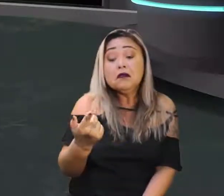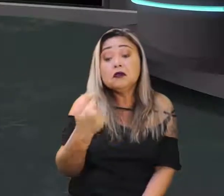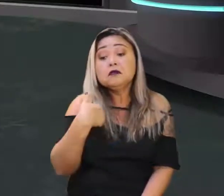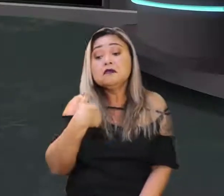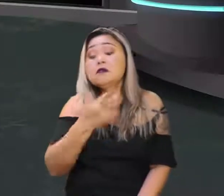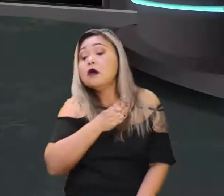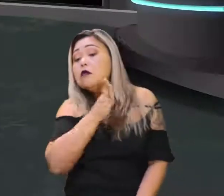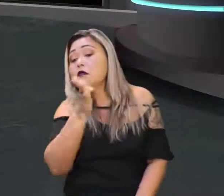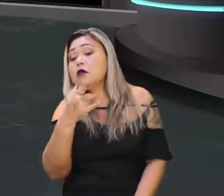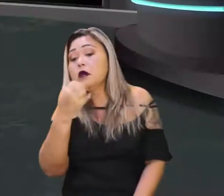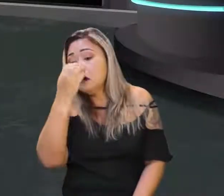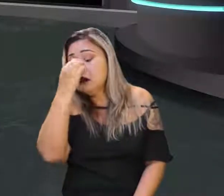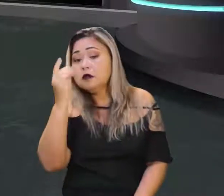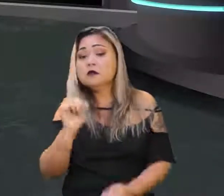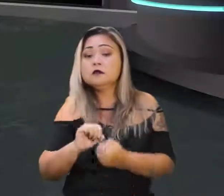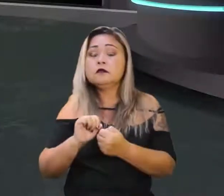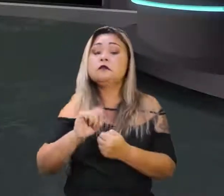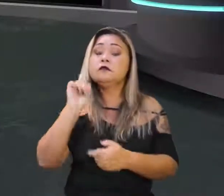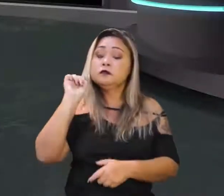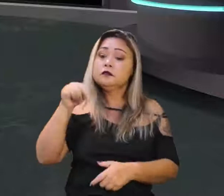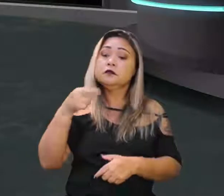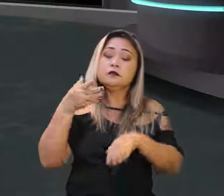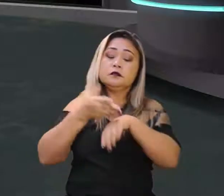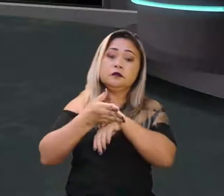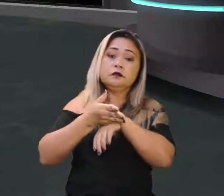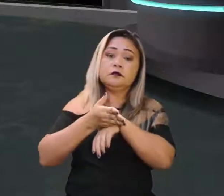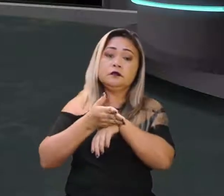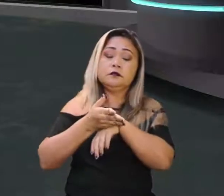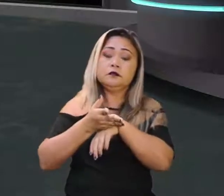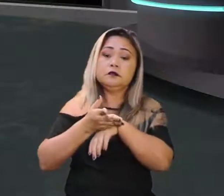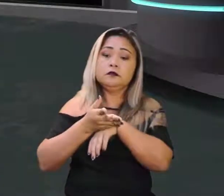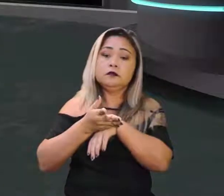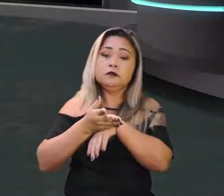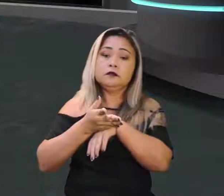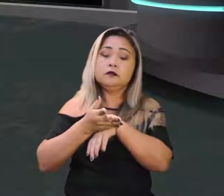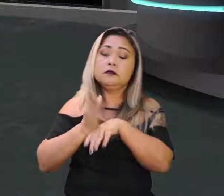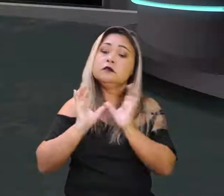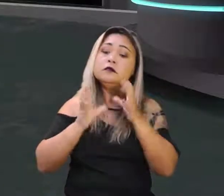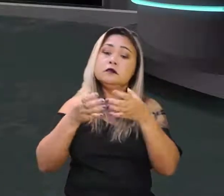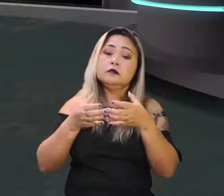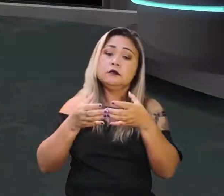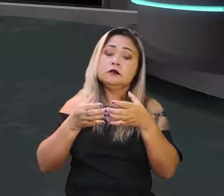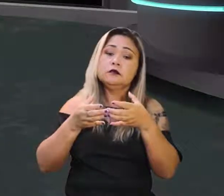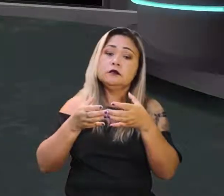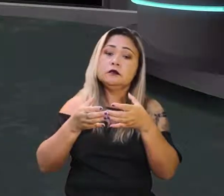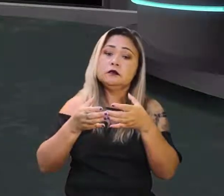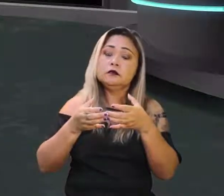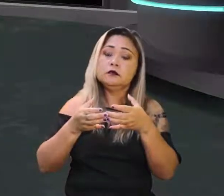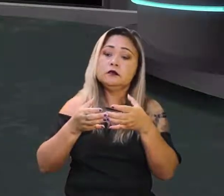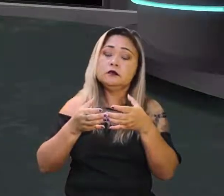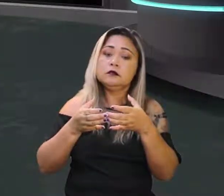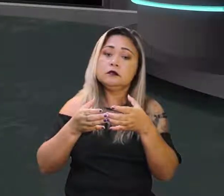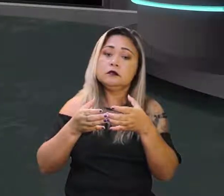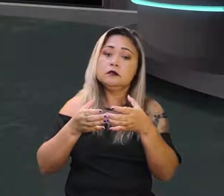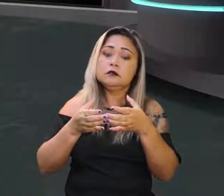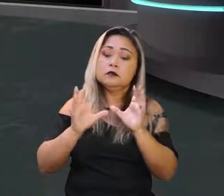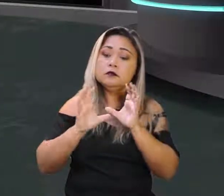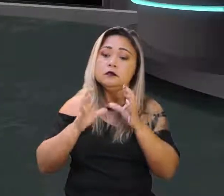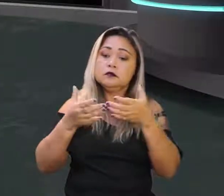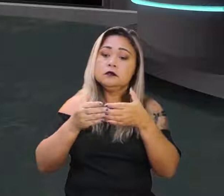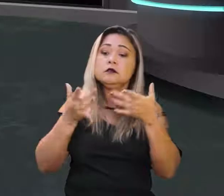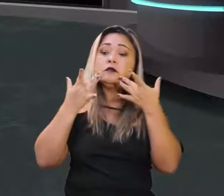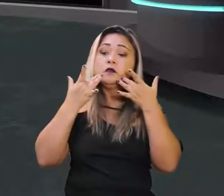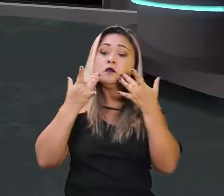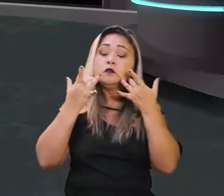Eu já participei de um trabalho desse, né? Tipo. Já participei de um grupo onde eu dirigia o grupo